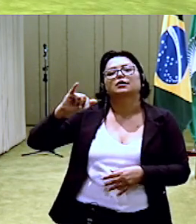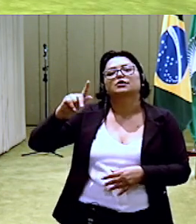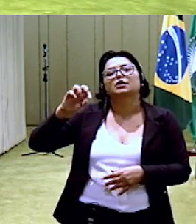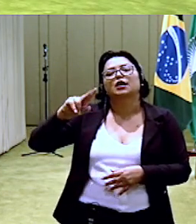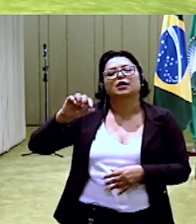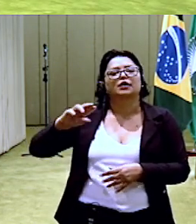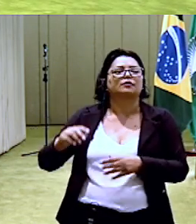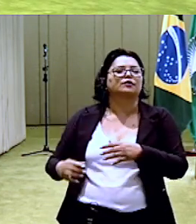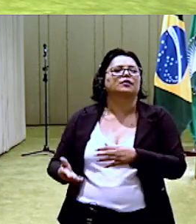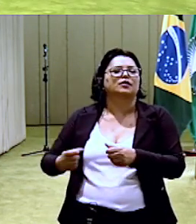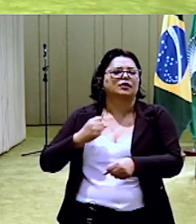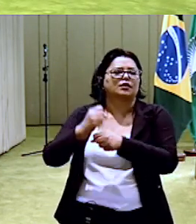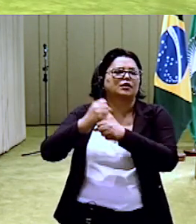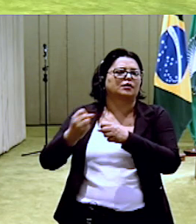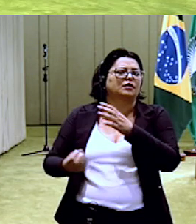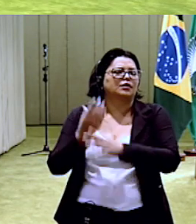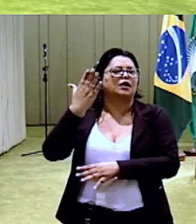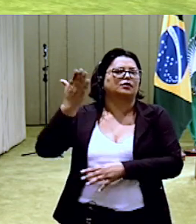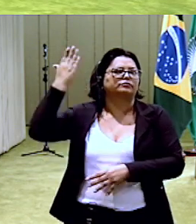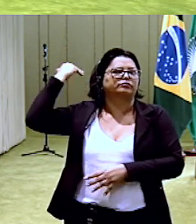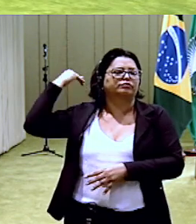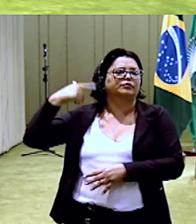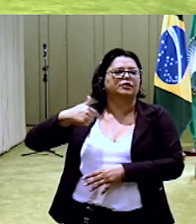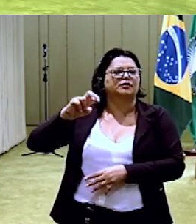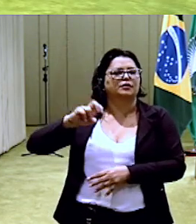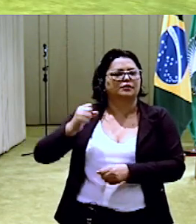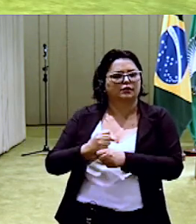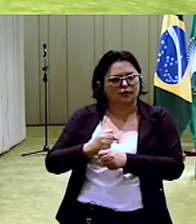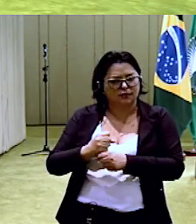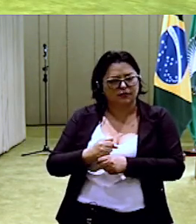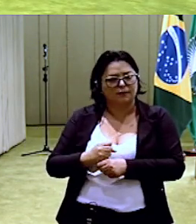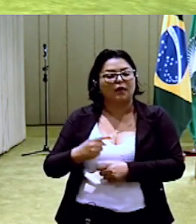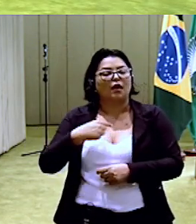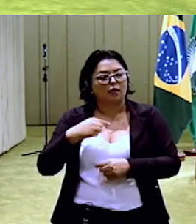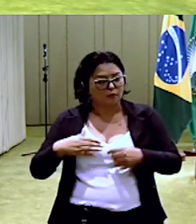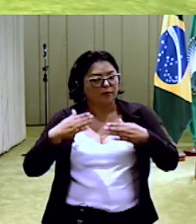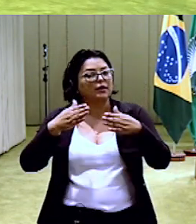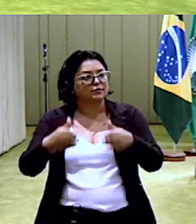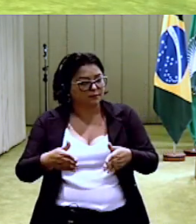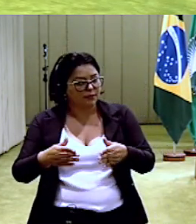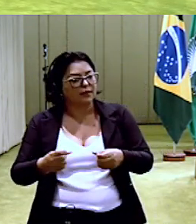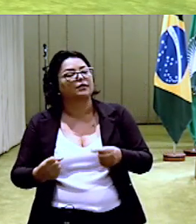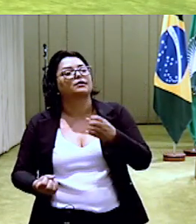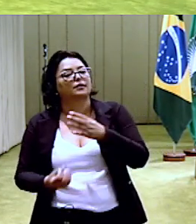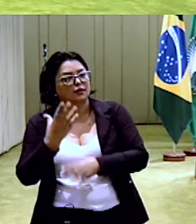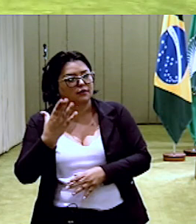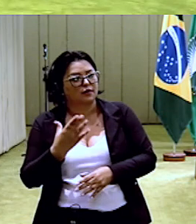criado há 15 anos atrás. Tive o privilégio de estar associado na criação dessa instituição financeira